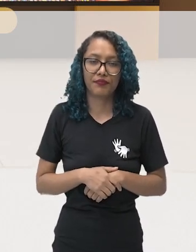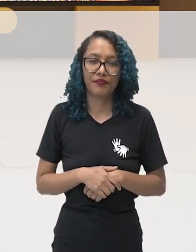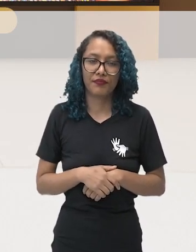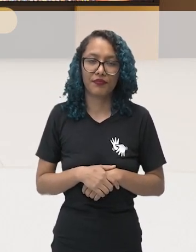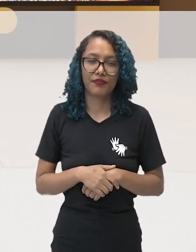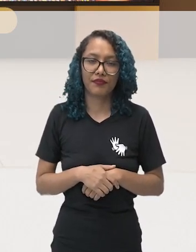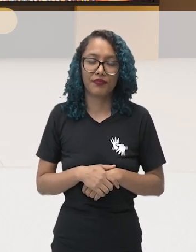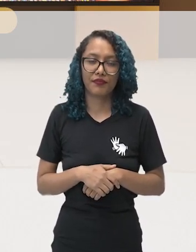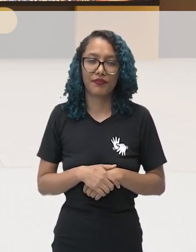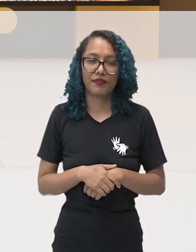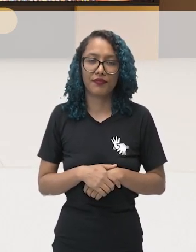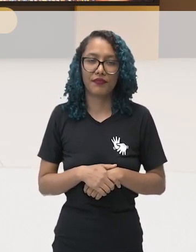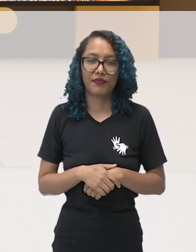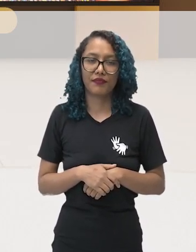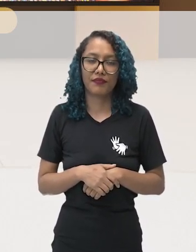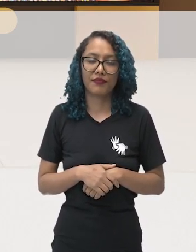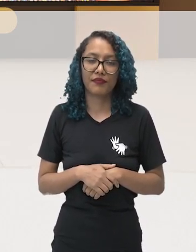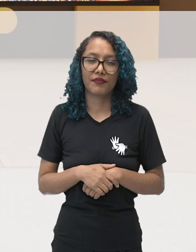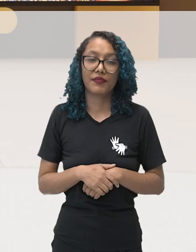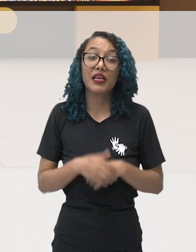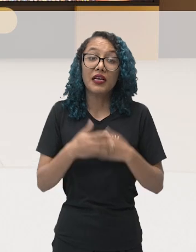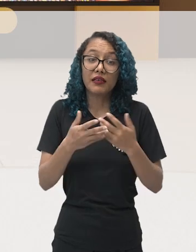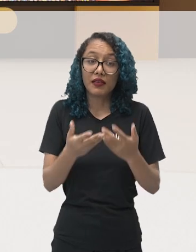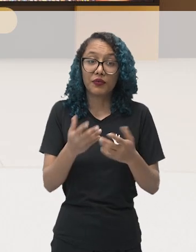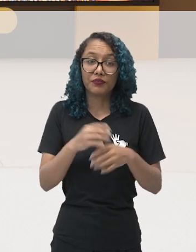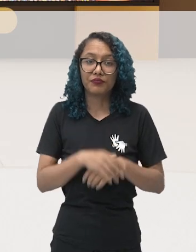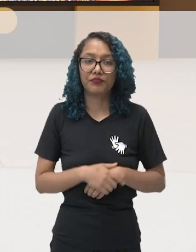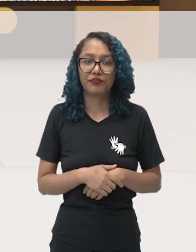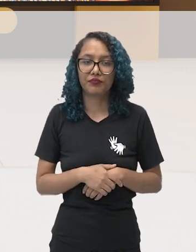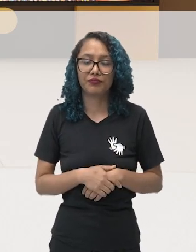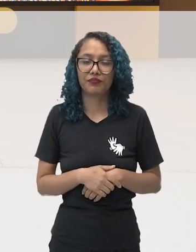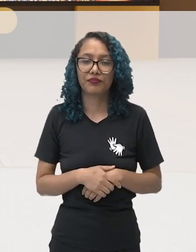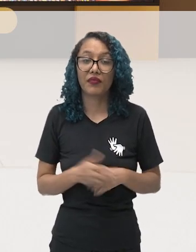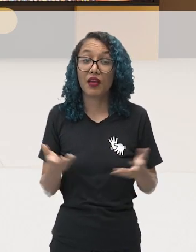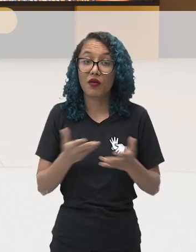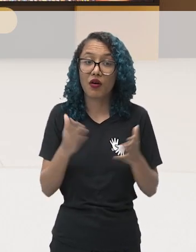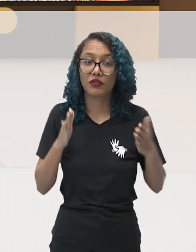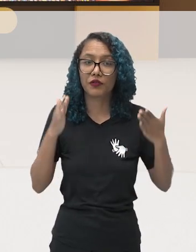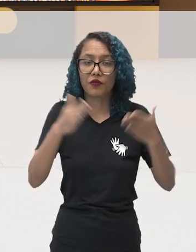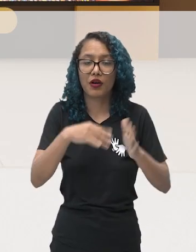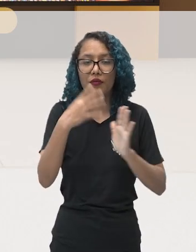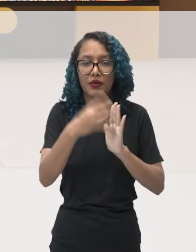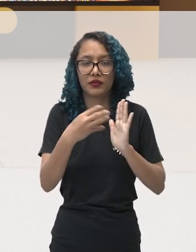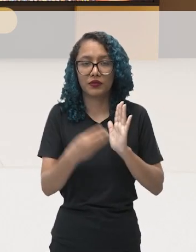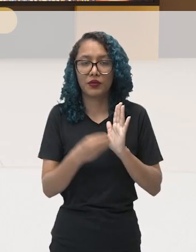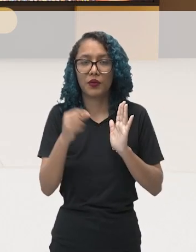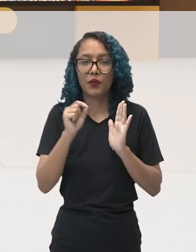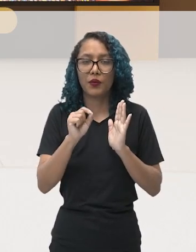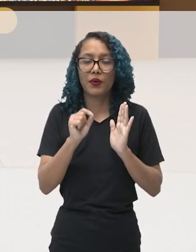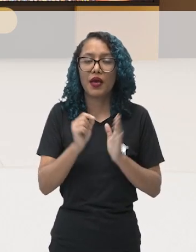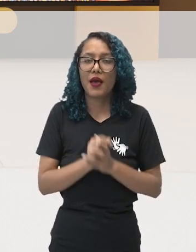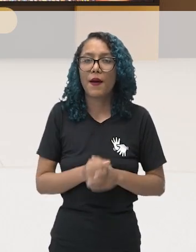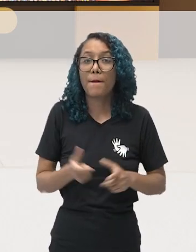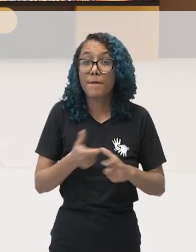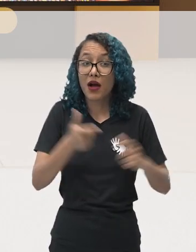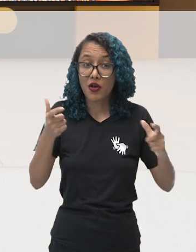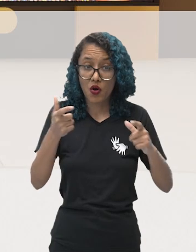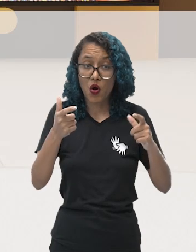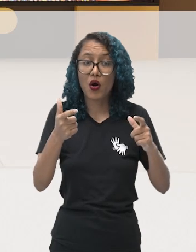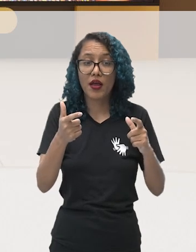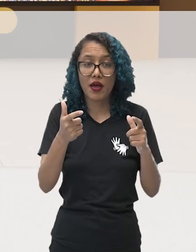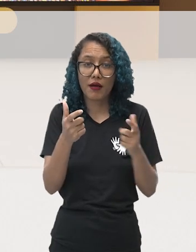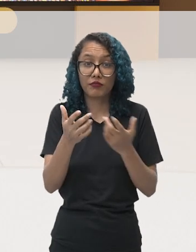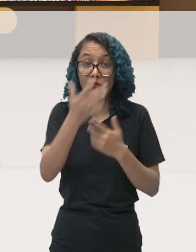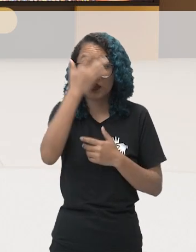diversidade da população brasileira, nós vamos focar aqui na Amazônia, onde nós temos a maior população indígena do nosso Brasil.